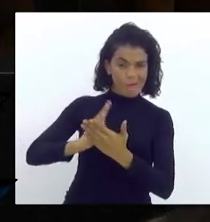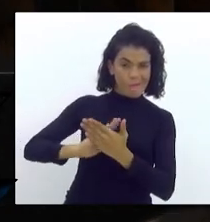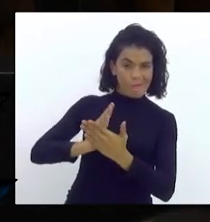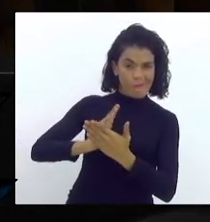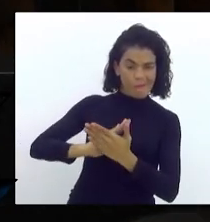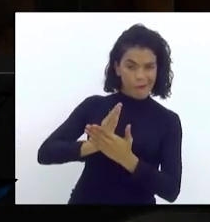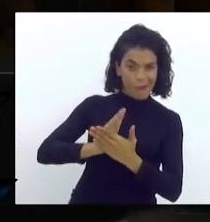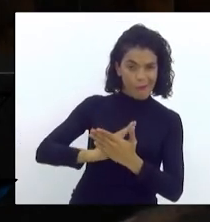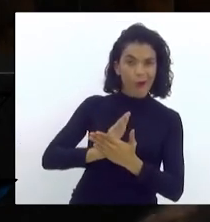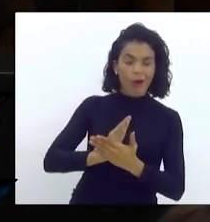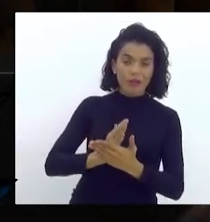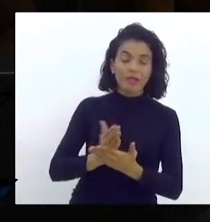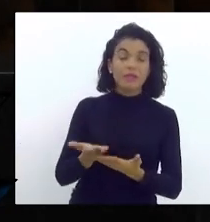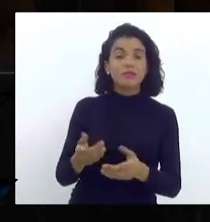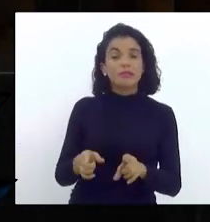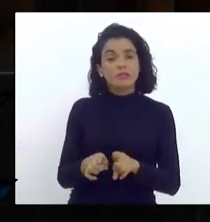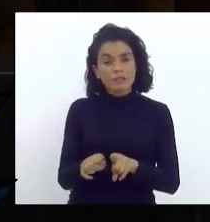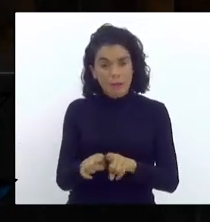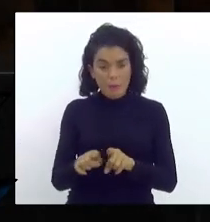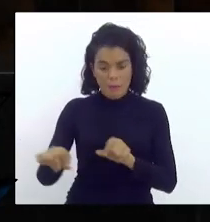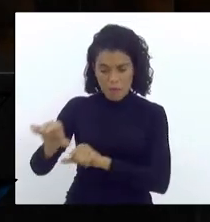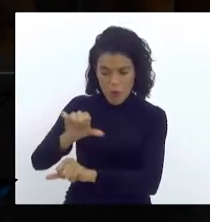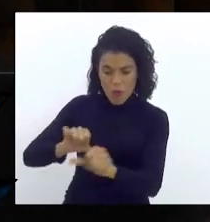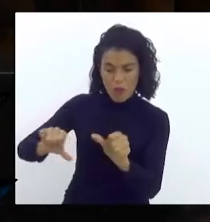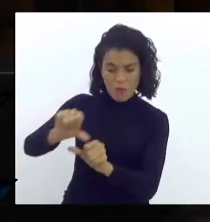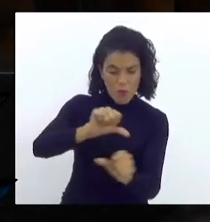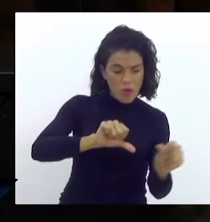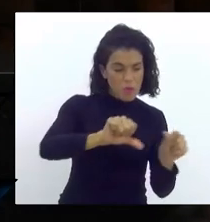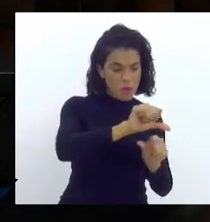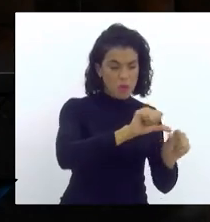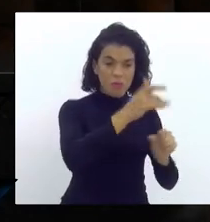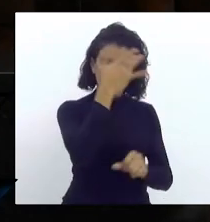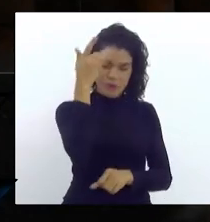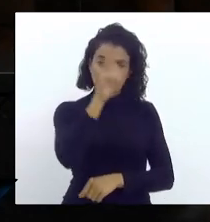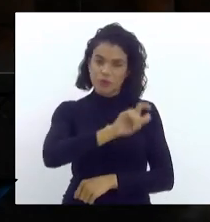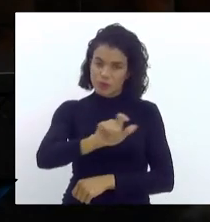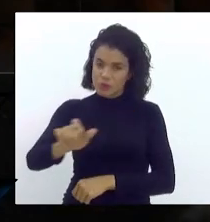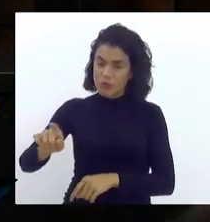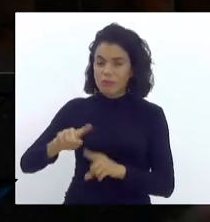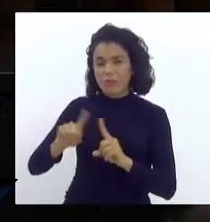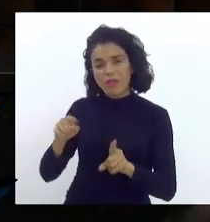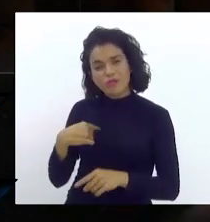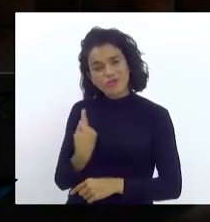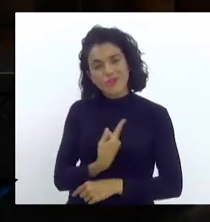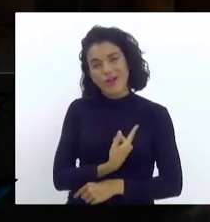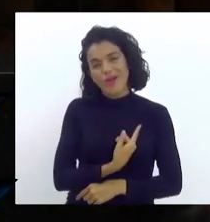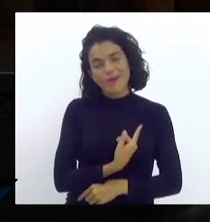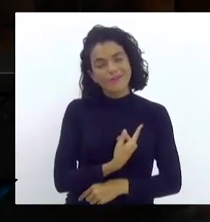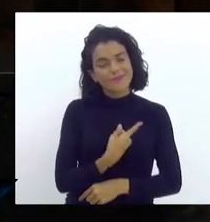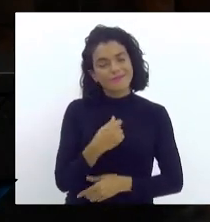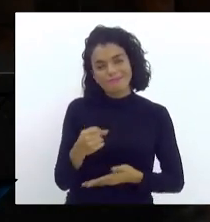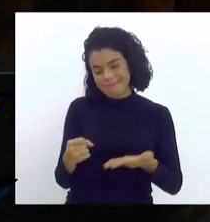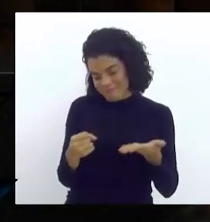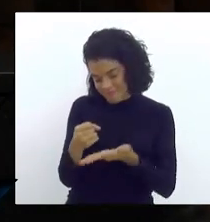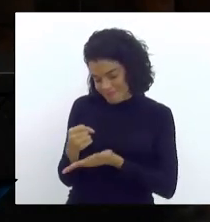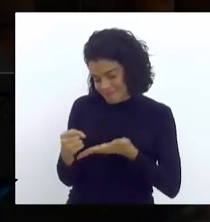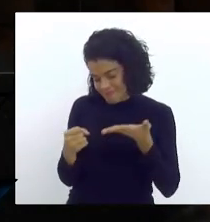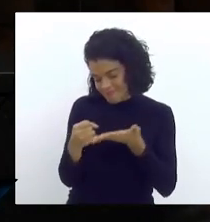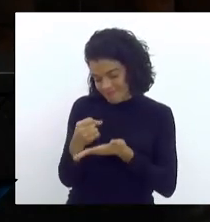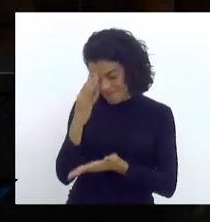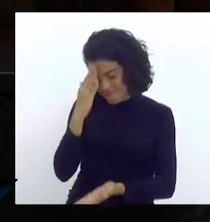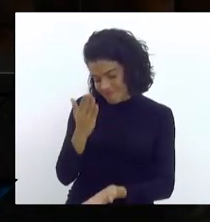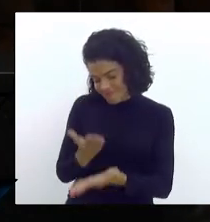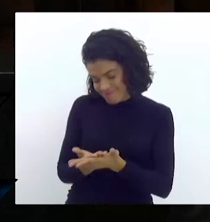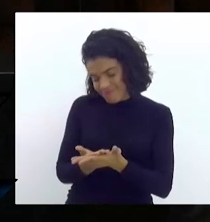o bem-estar e fazem mudança também nas pessoas, mas nós somos baseamos nossa crença